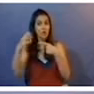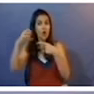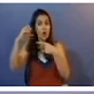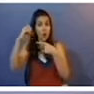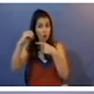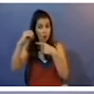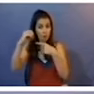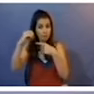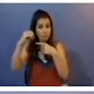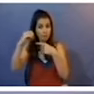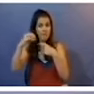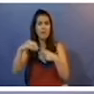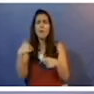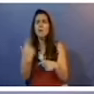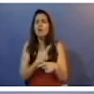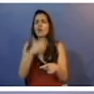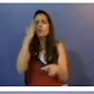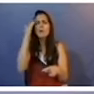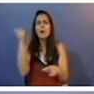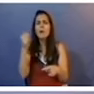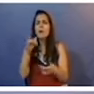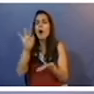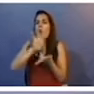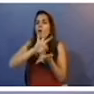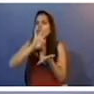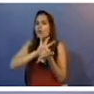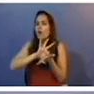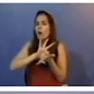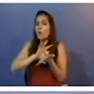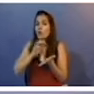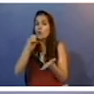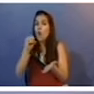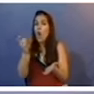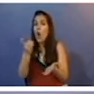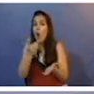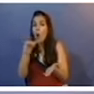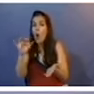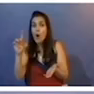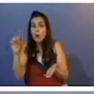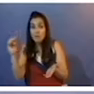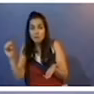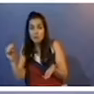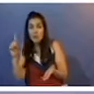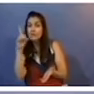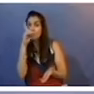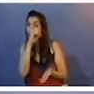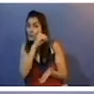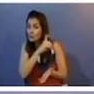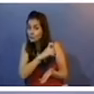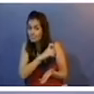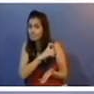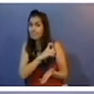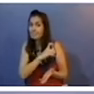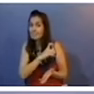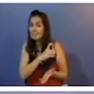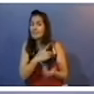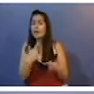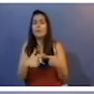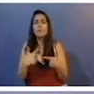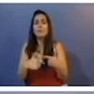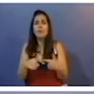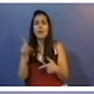Então, aqui, para a gente saber a fórmula desse óxido baseada no seu nome, é mais difícil. Porque aqui,